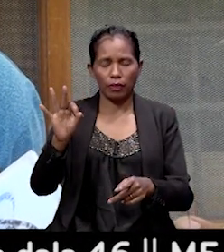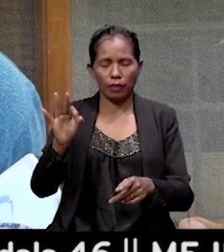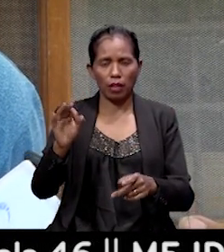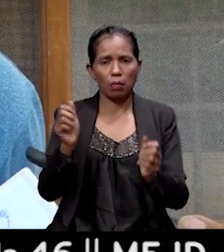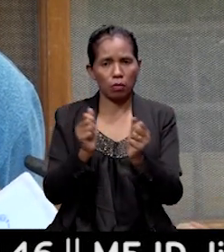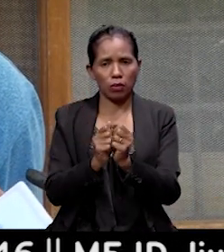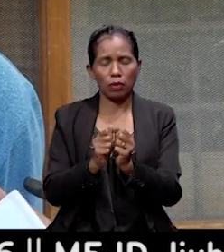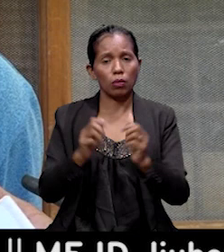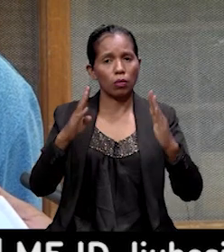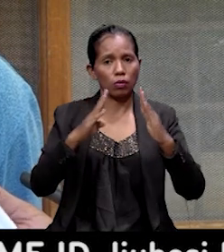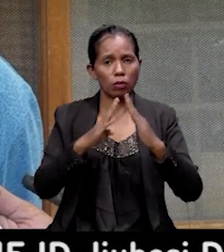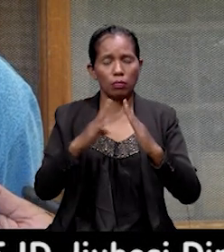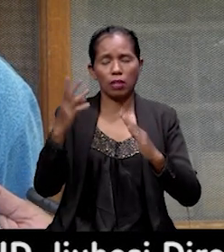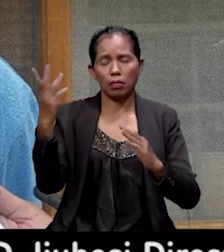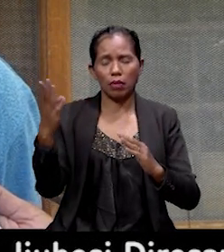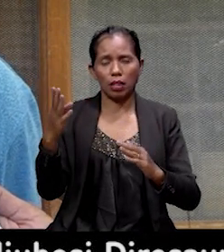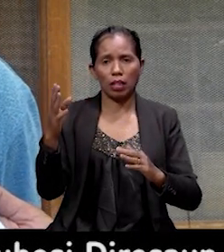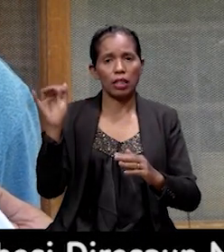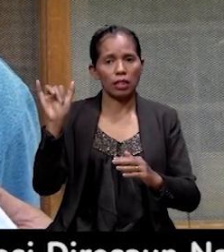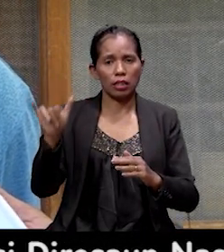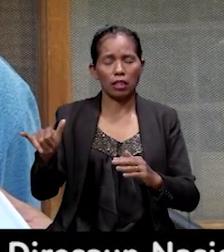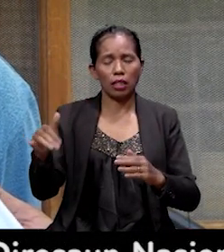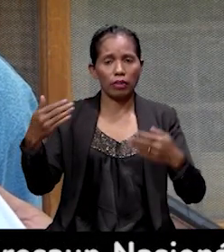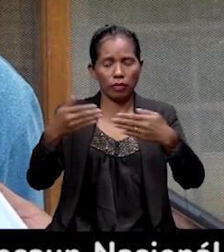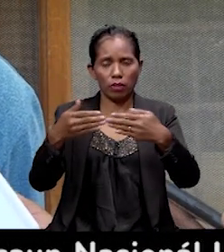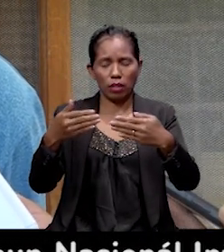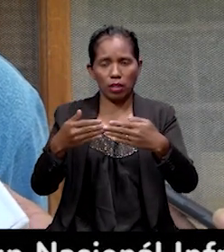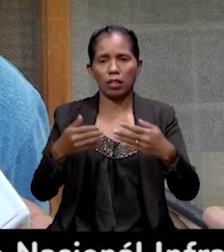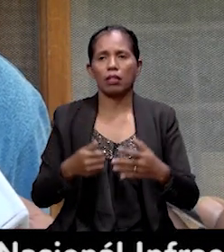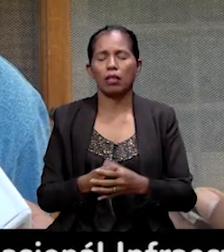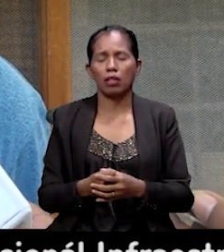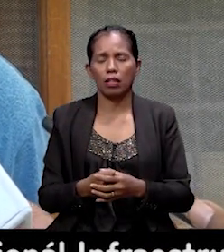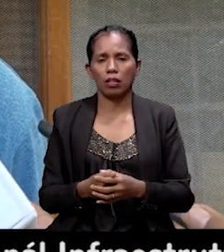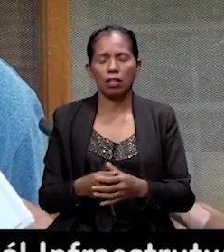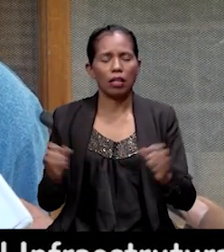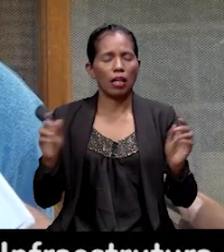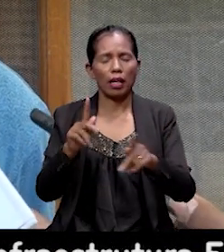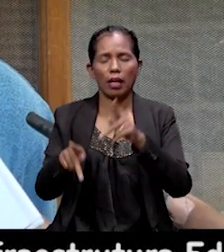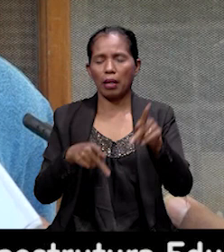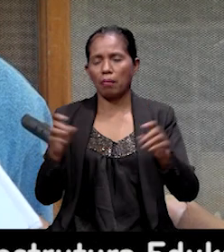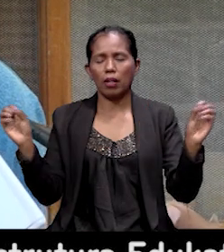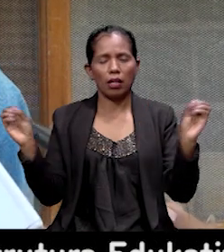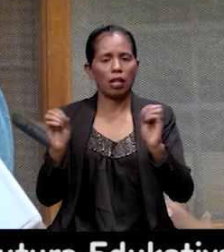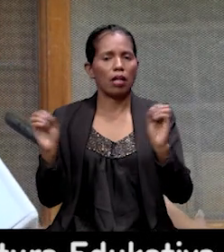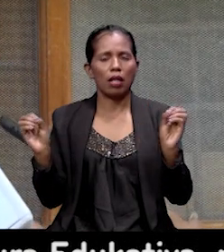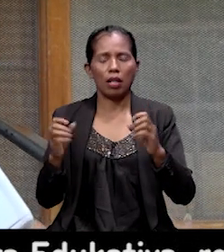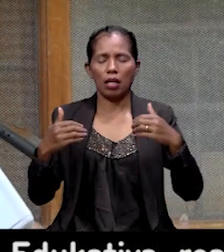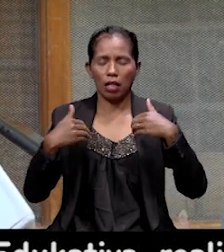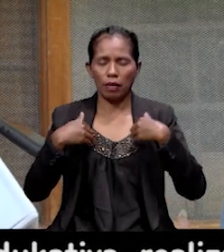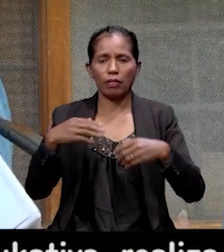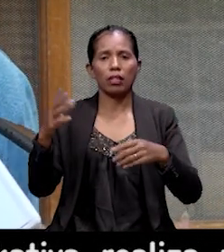nebe kolokadu iha frontera ho limitasang recurso emane kada